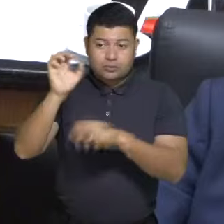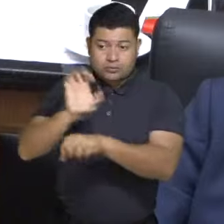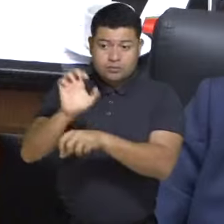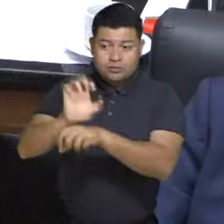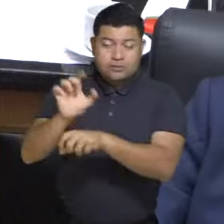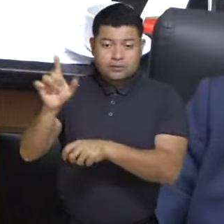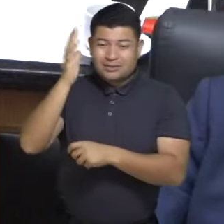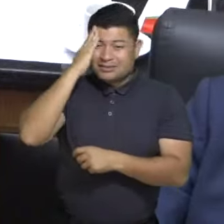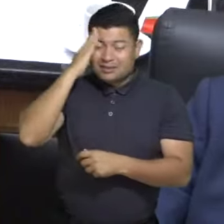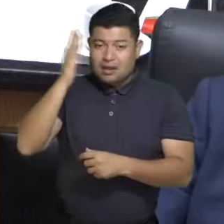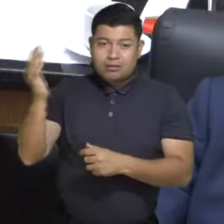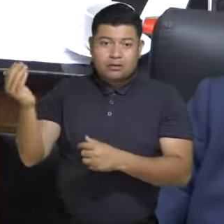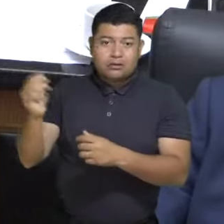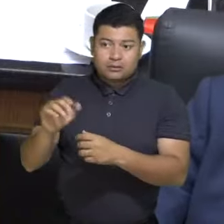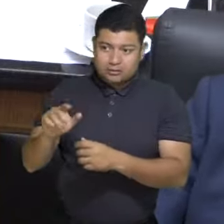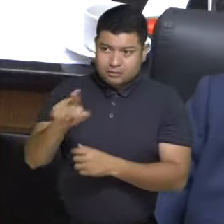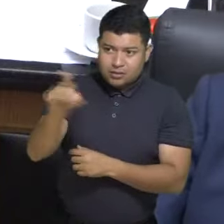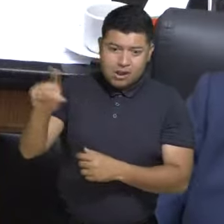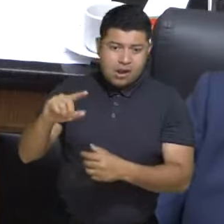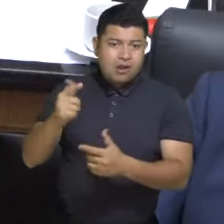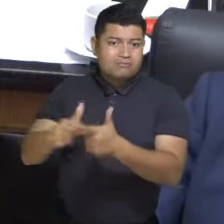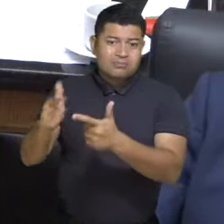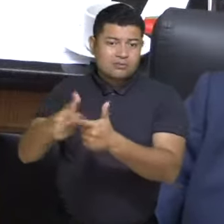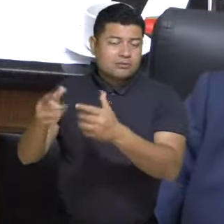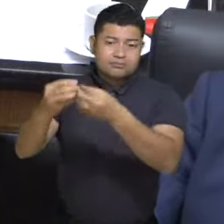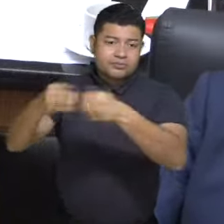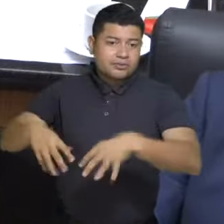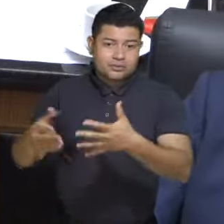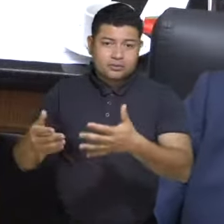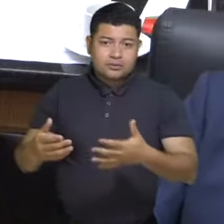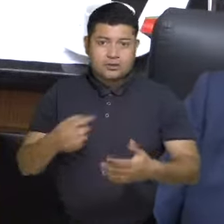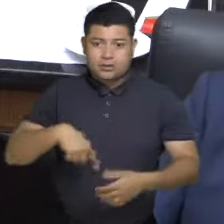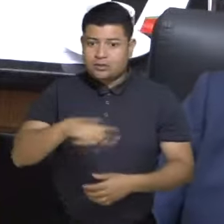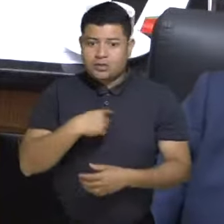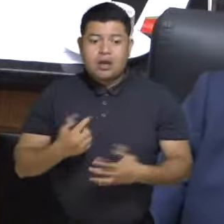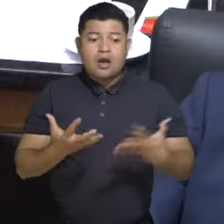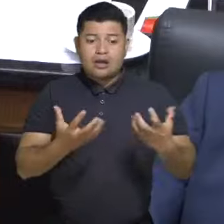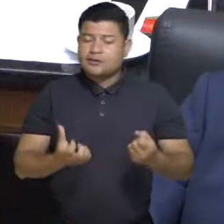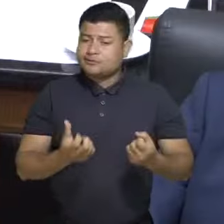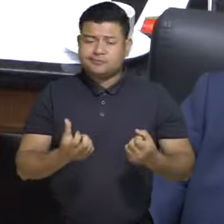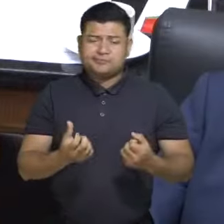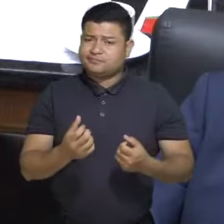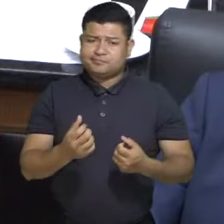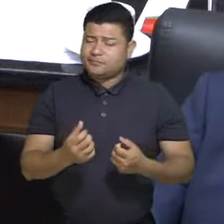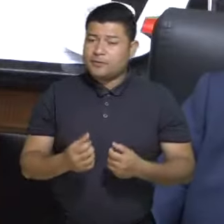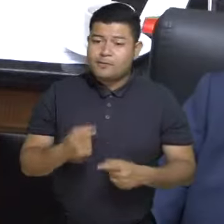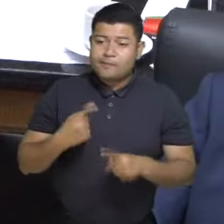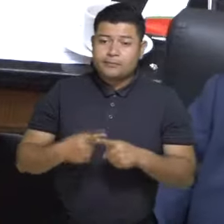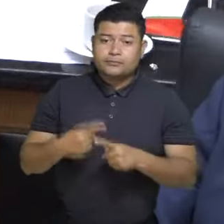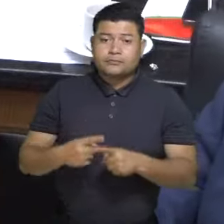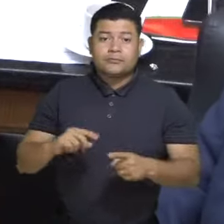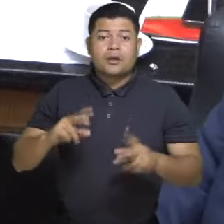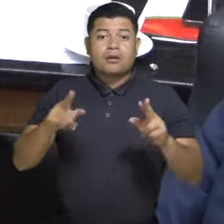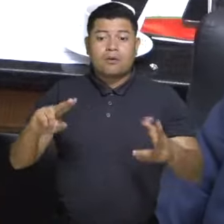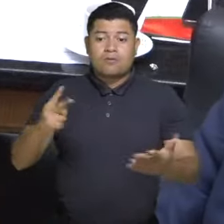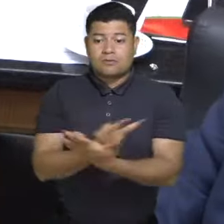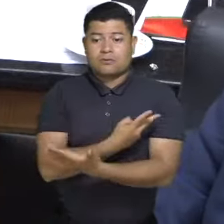errado, aí a nossa atitude também passa a ser incoerente e irresponsável. O responsável seria nós